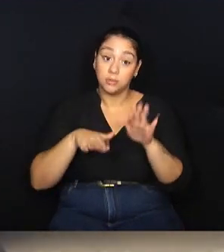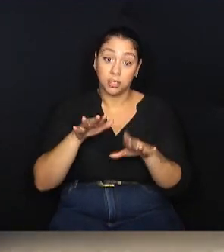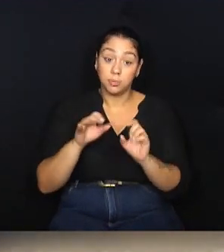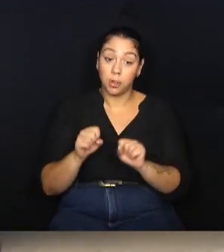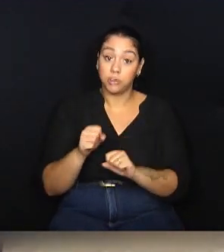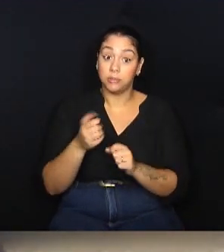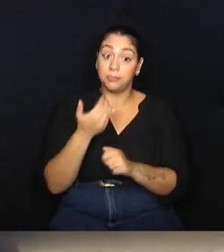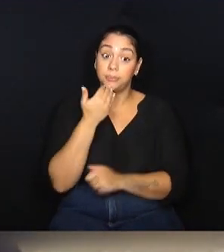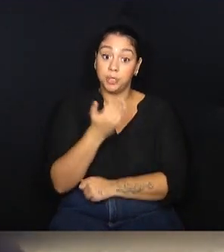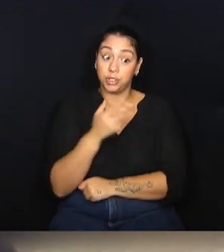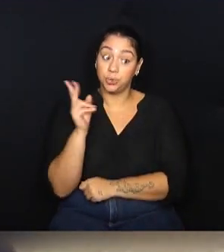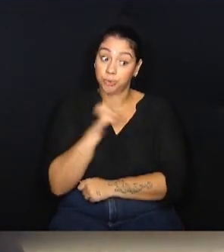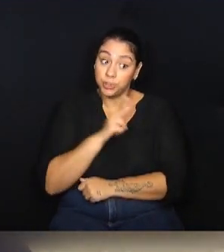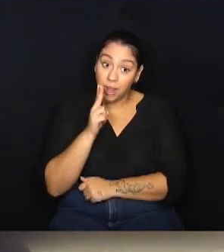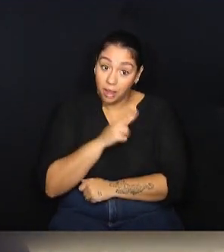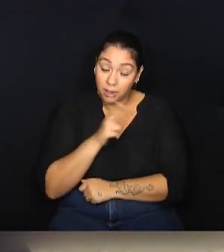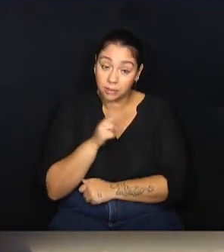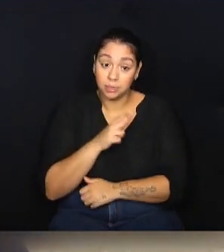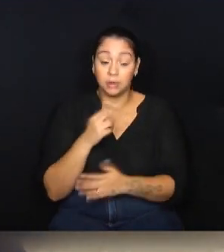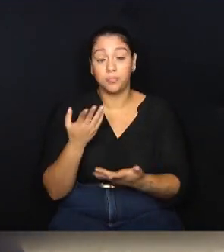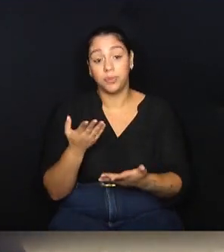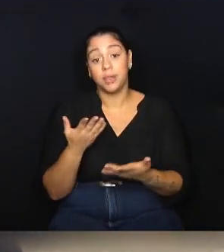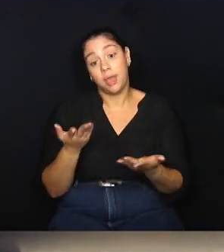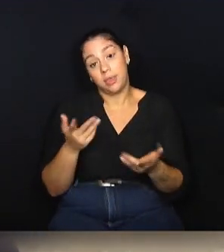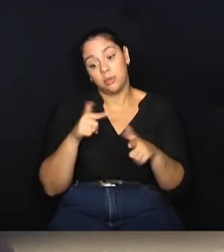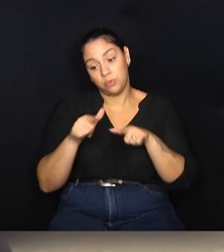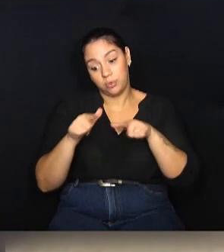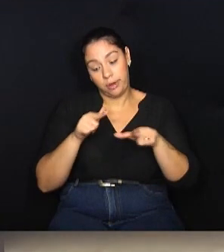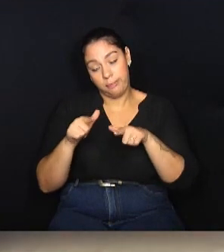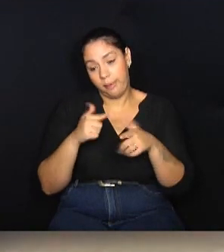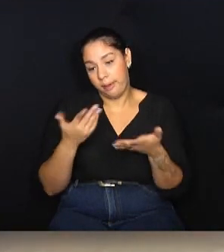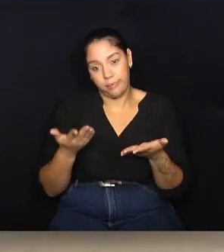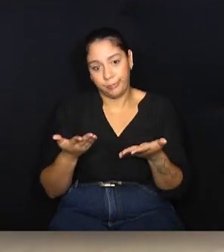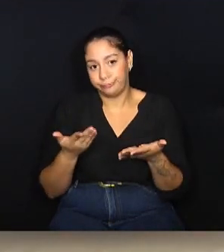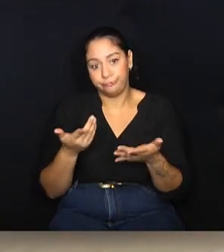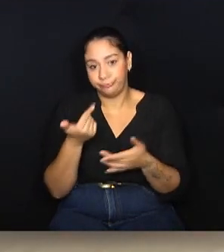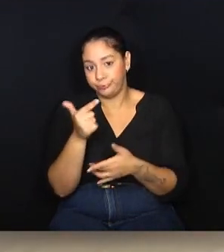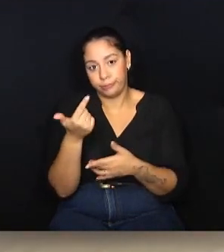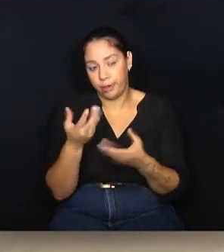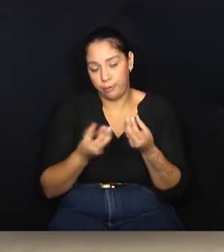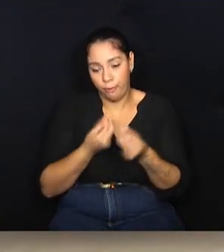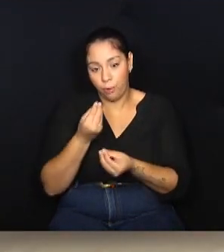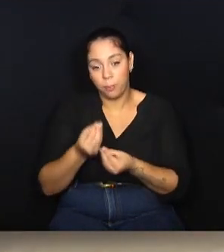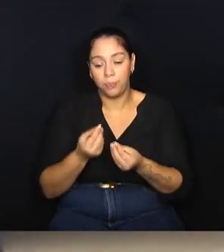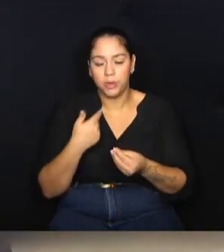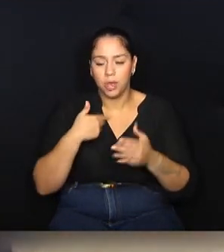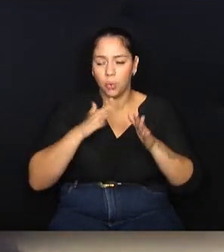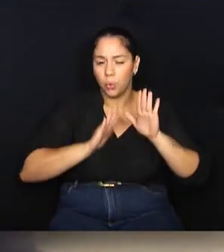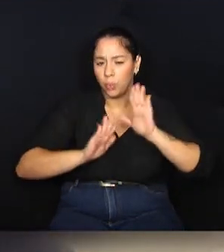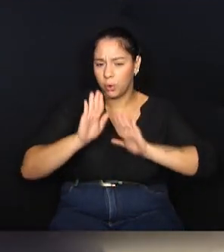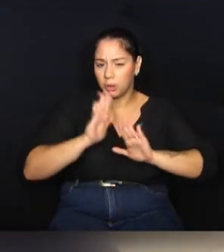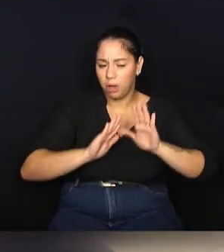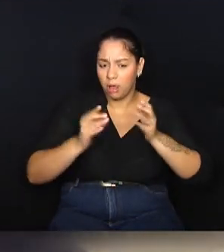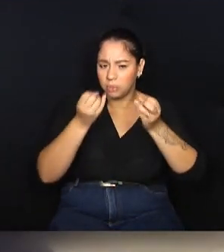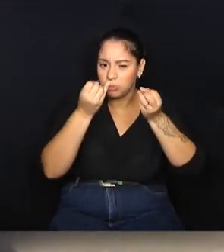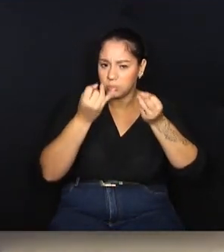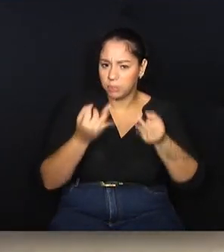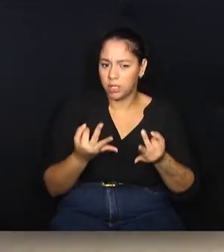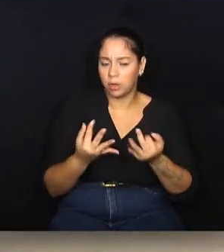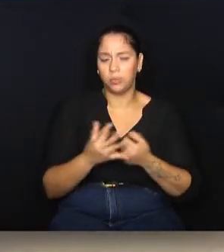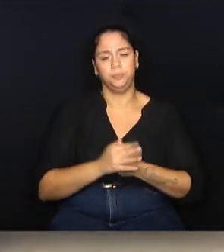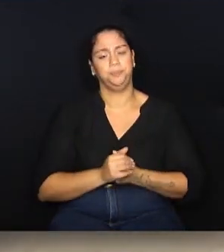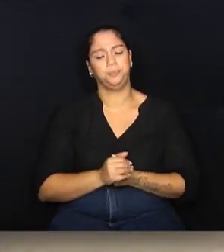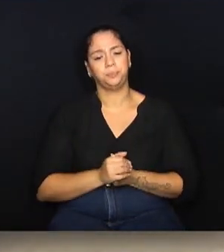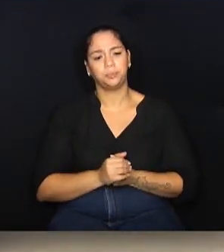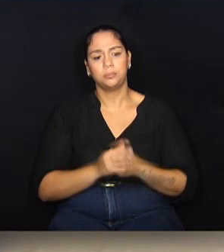aí escapa do nosso trabalho. Eu só tomo esse cuidado e explico para o